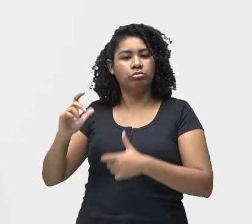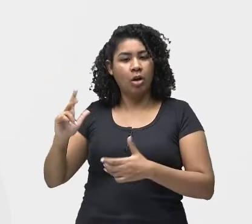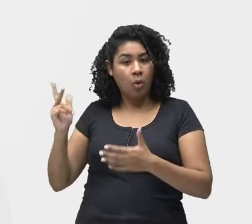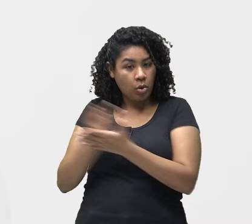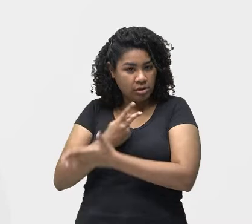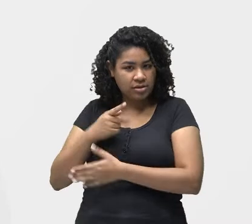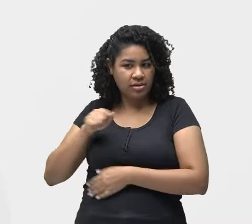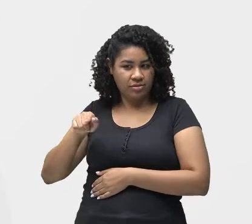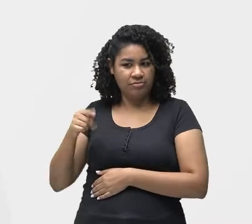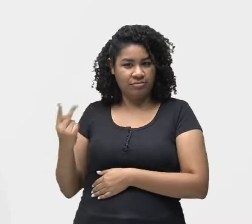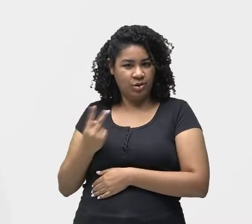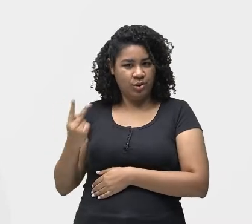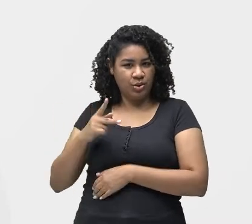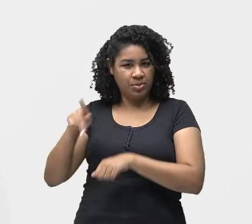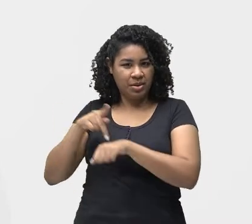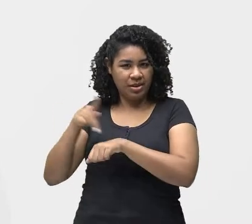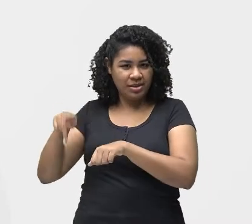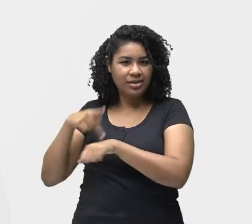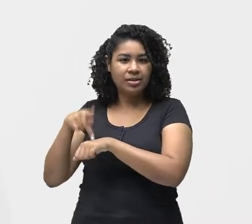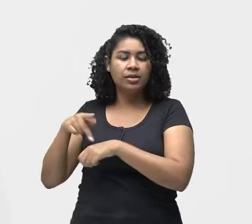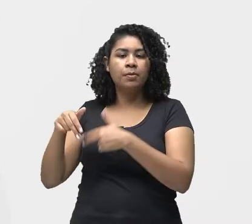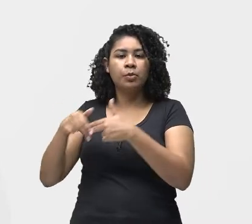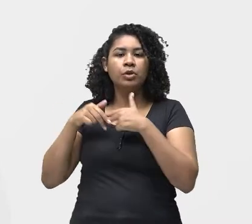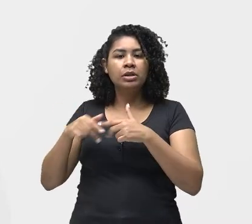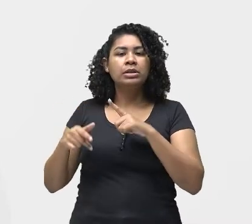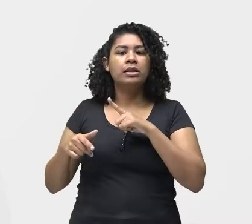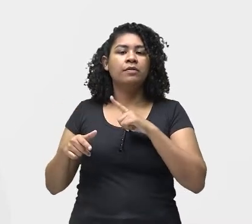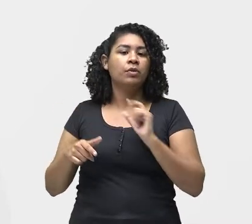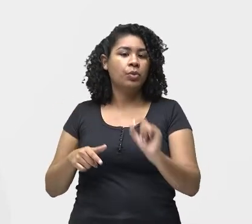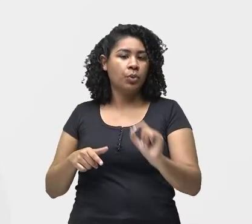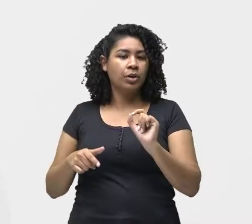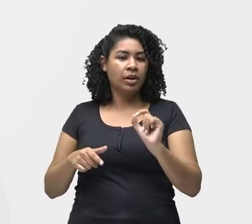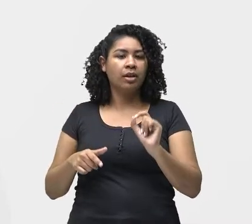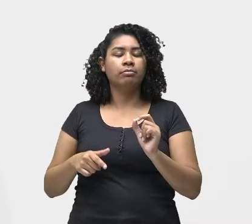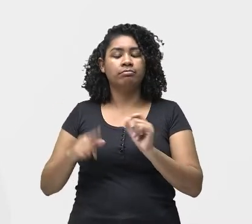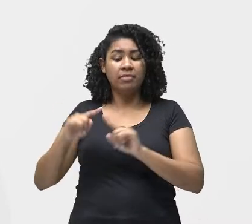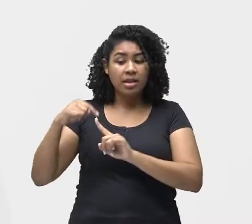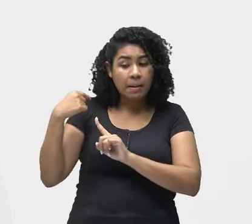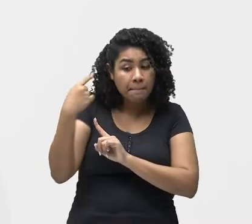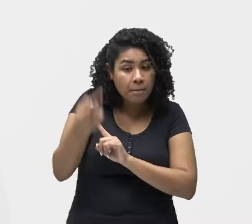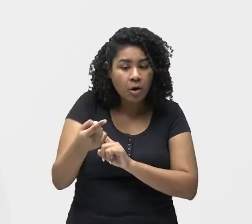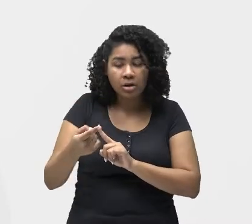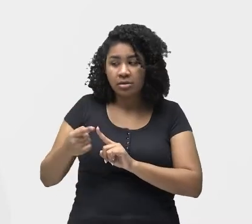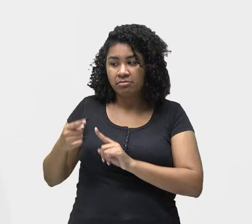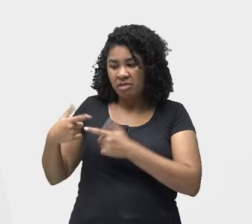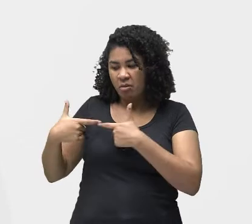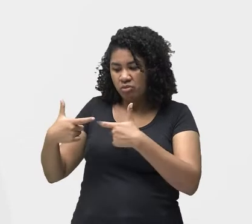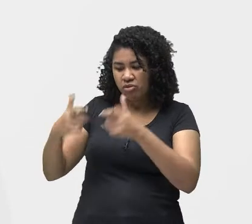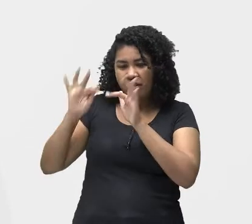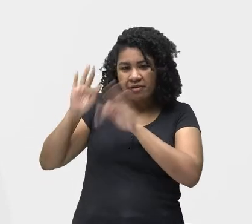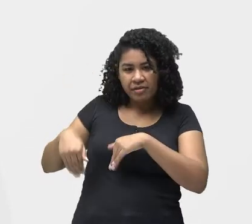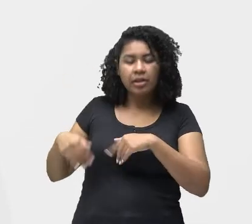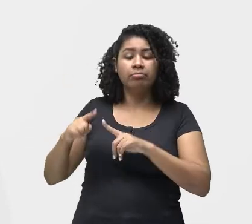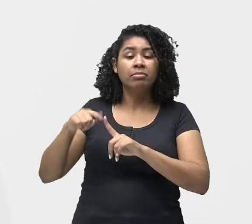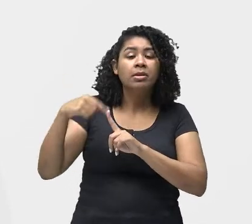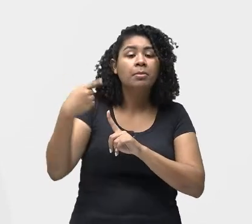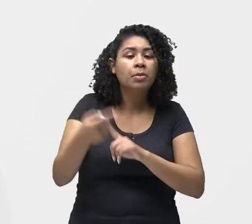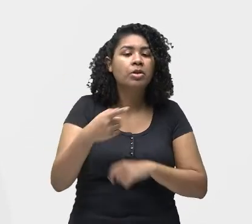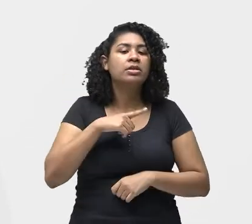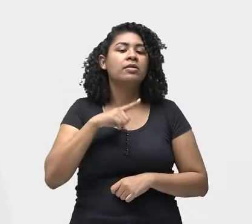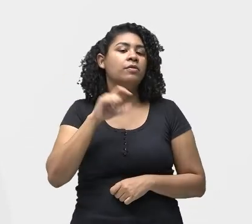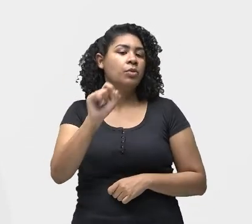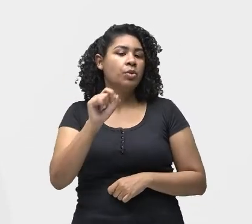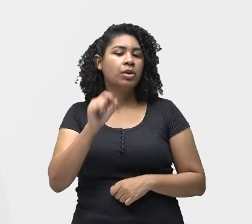Casa Lancaster e a Casa York no século XV, foi que o poder real se consolidou respectivamente